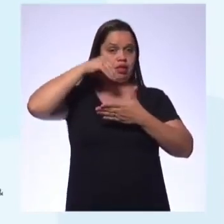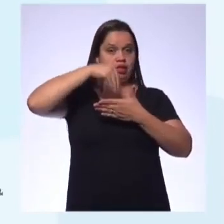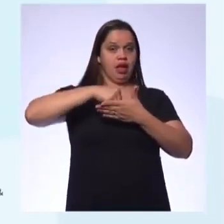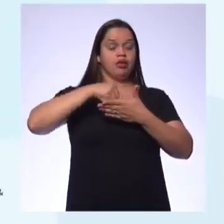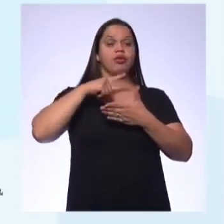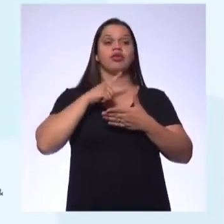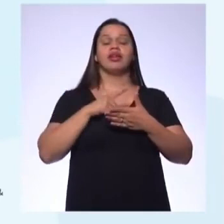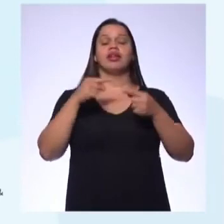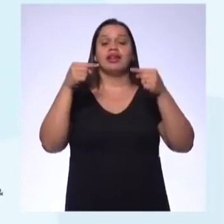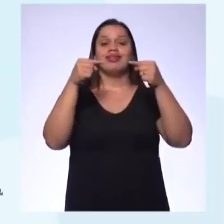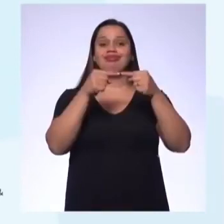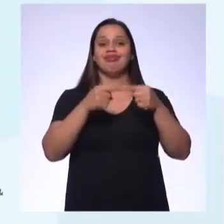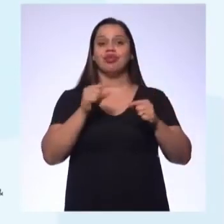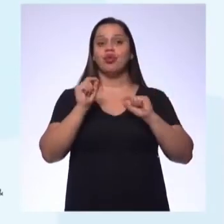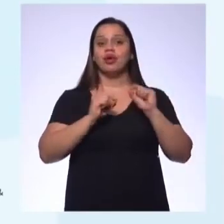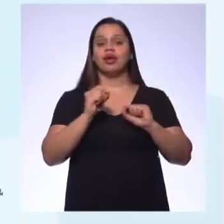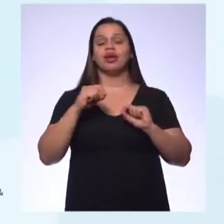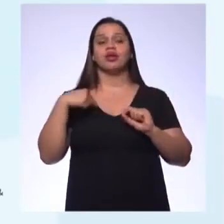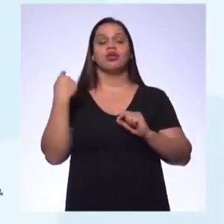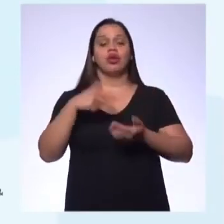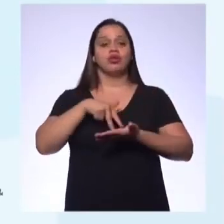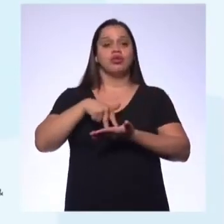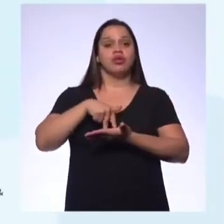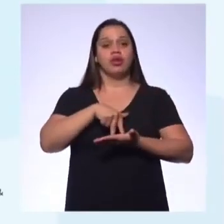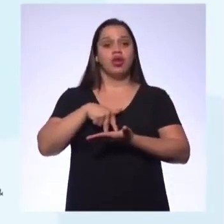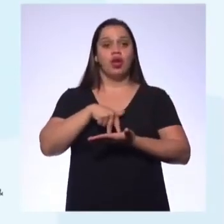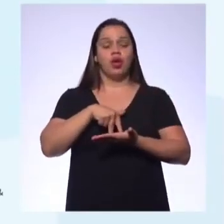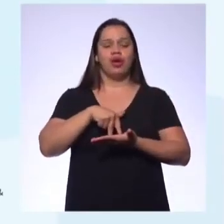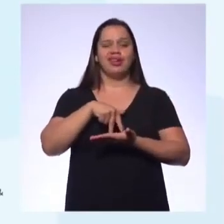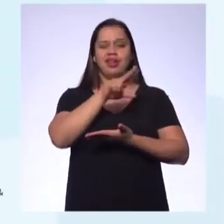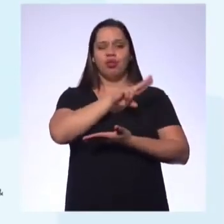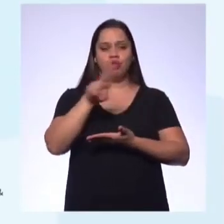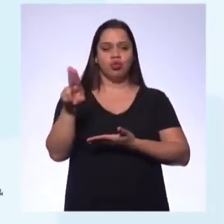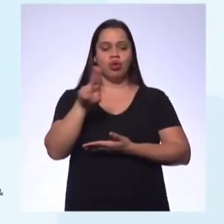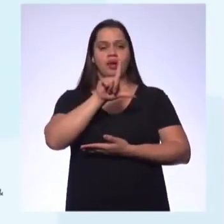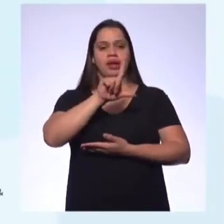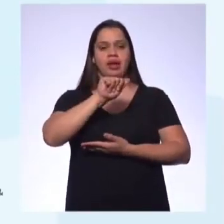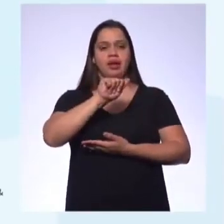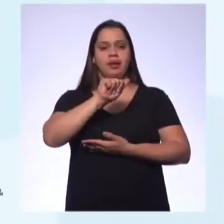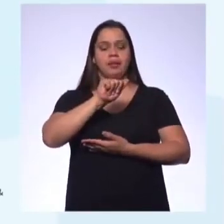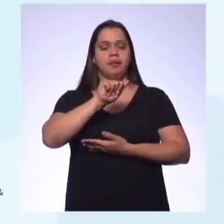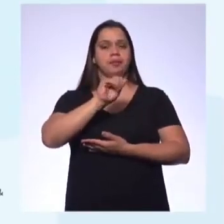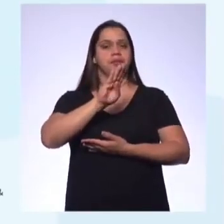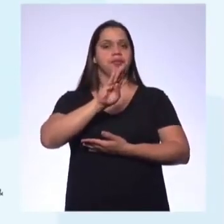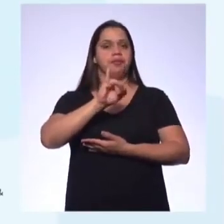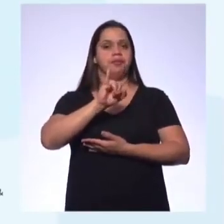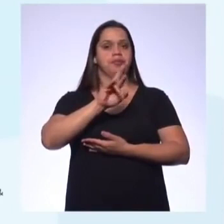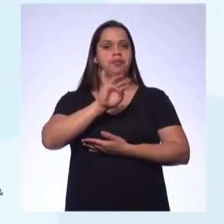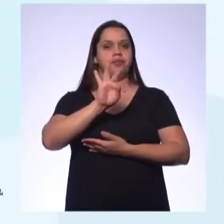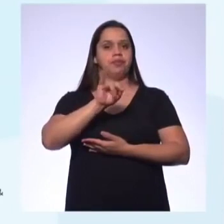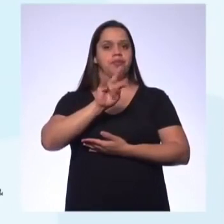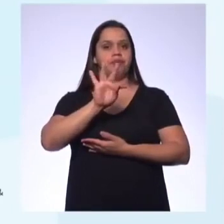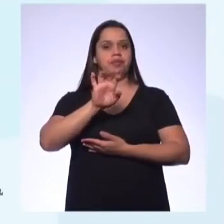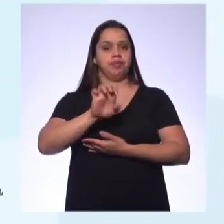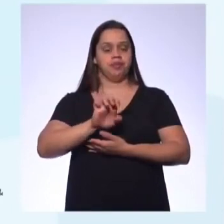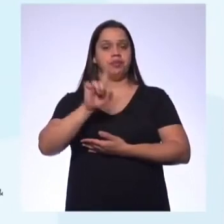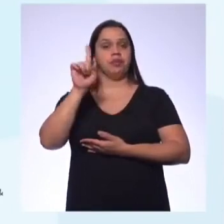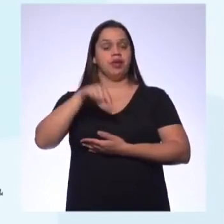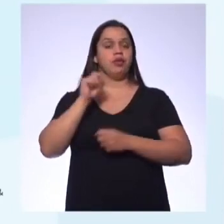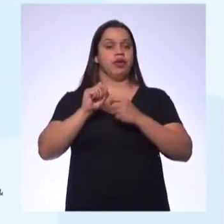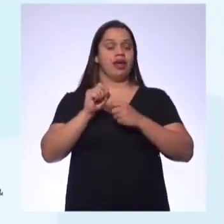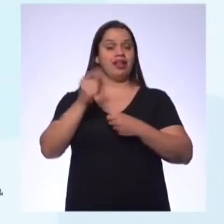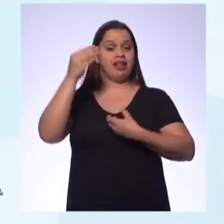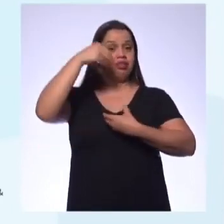dão conta disso, né? Aí quando fala da labirintite, às vezes a pessoa não consegue fazer essa associação, que o labirinto ele faz parte da nossa orelha